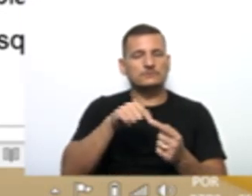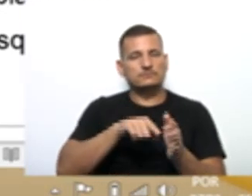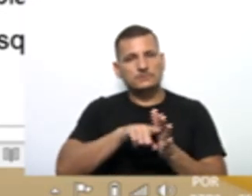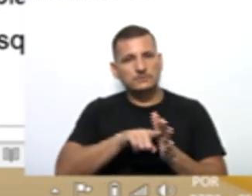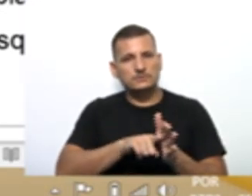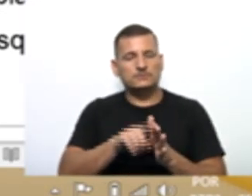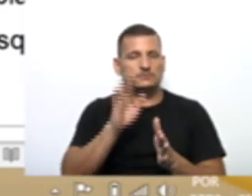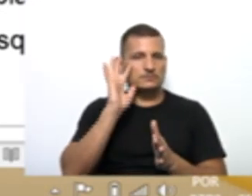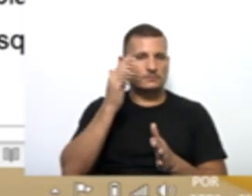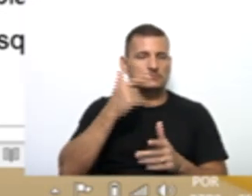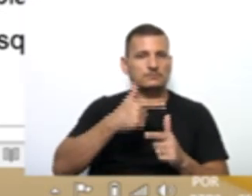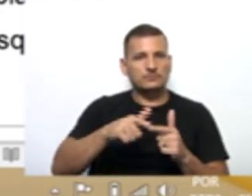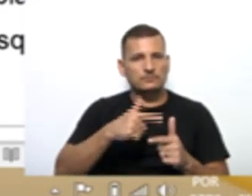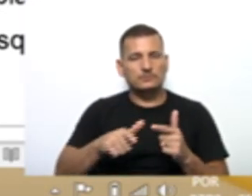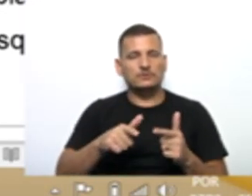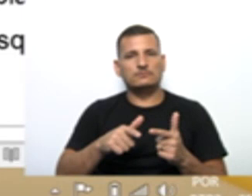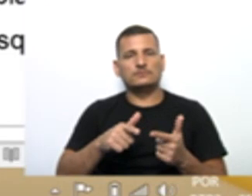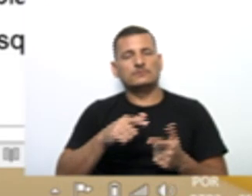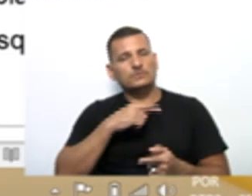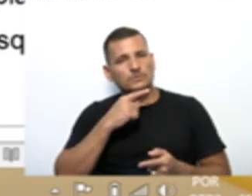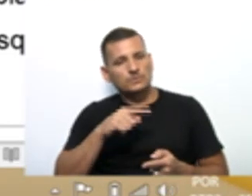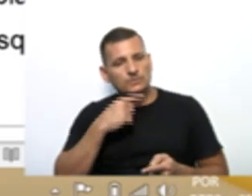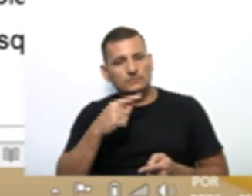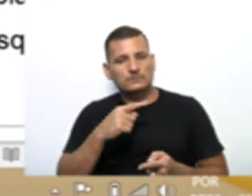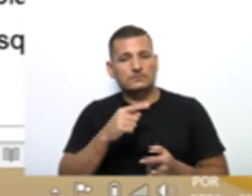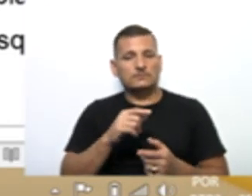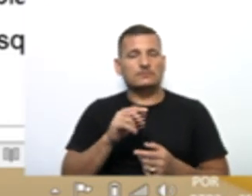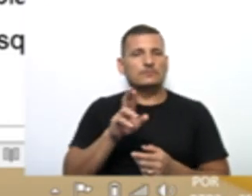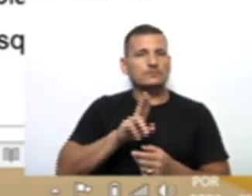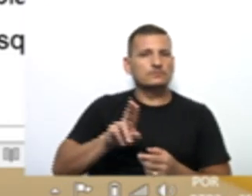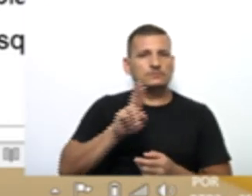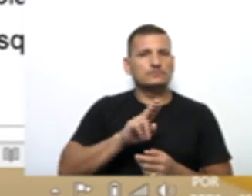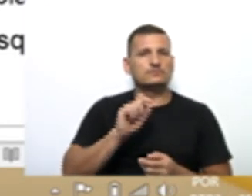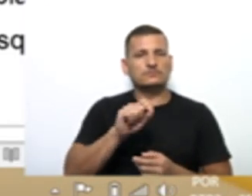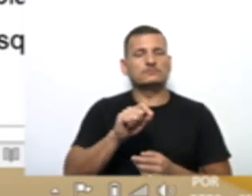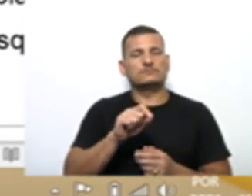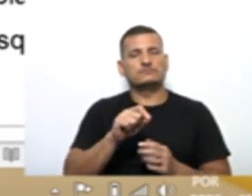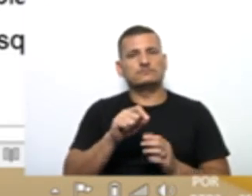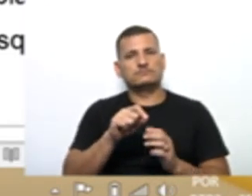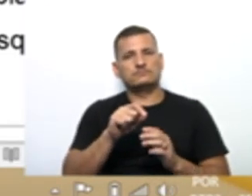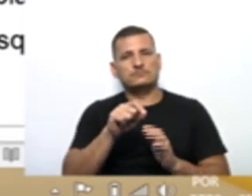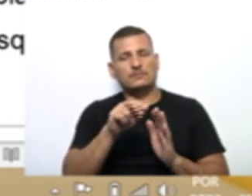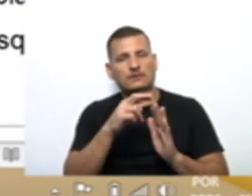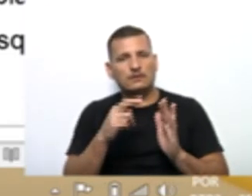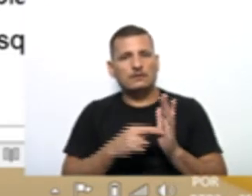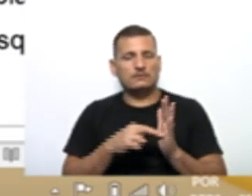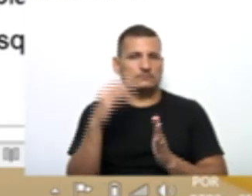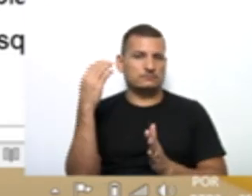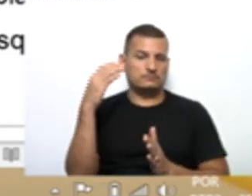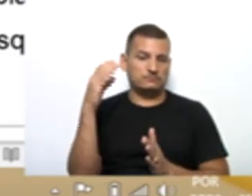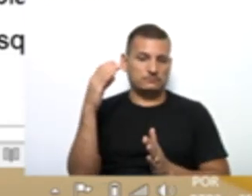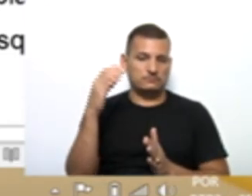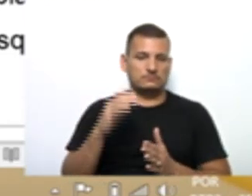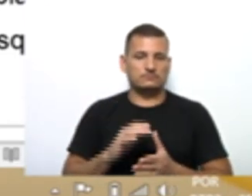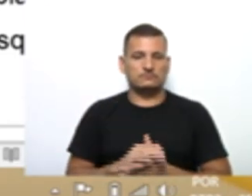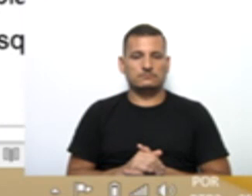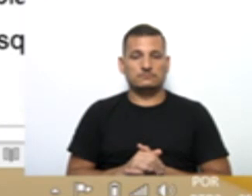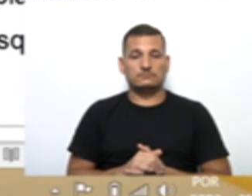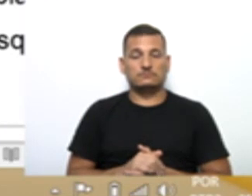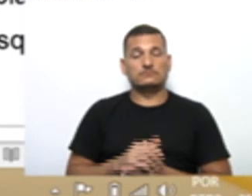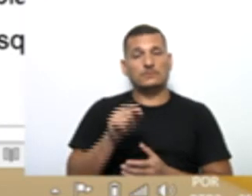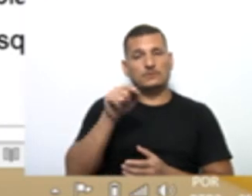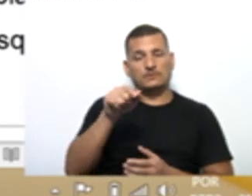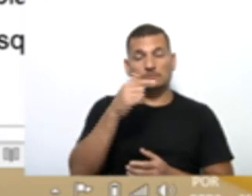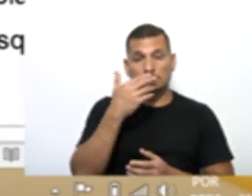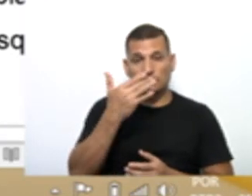problemas e solucionar dúvidas mediante a utilização de procedimentos científicos. Essa parte que está destacado